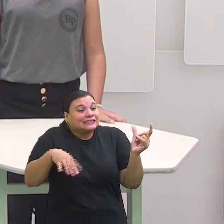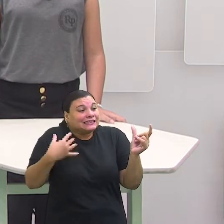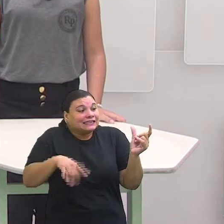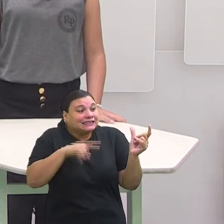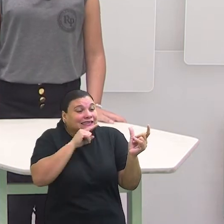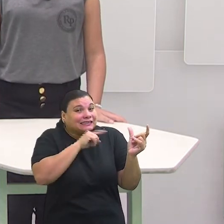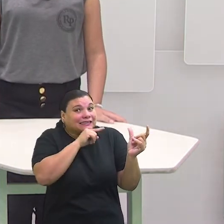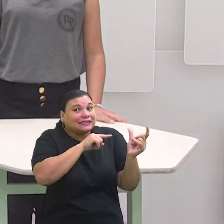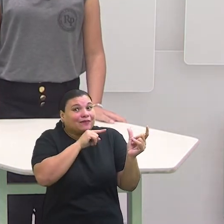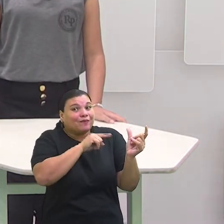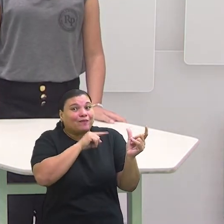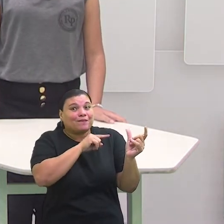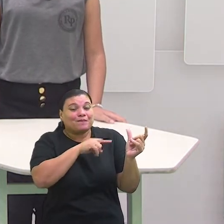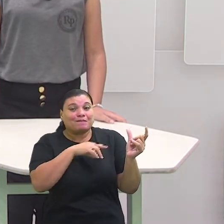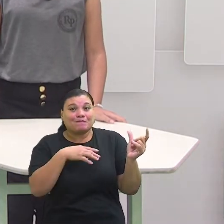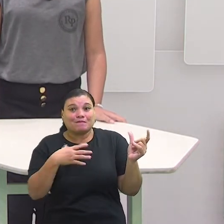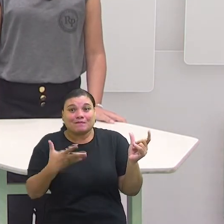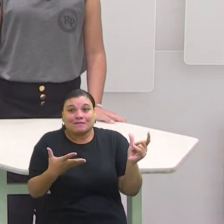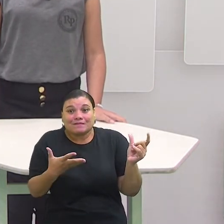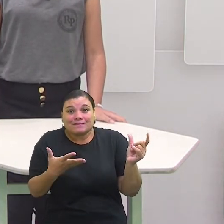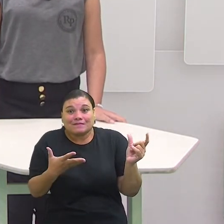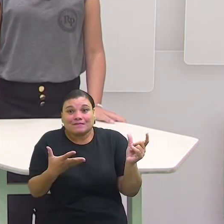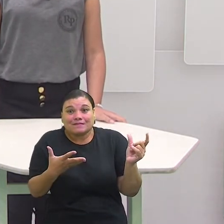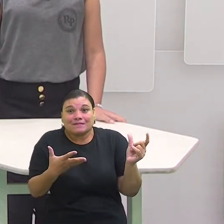palavra dele está...